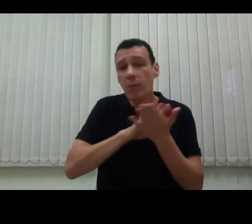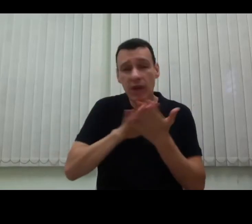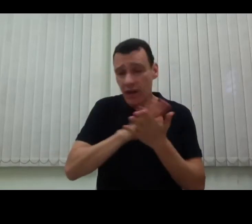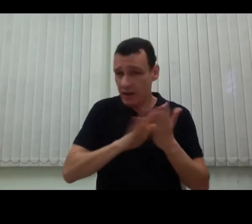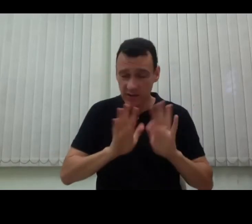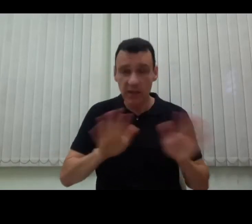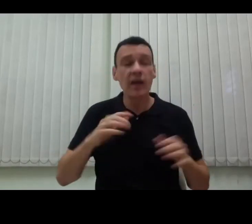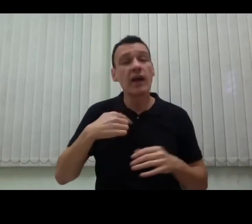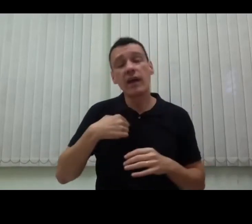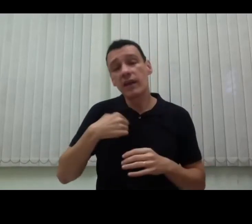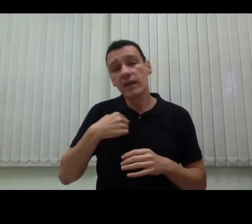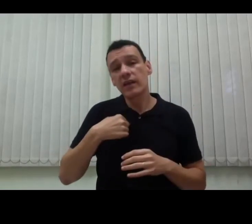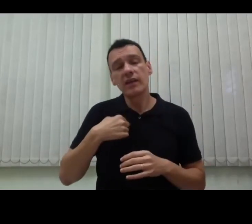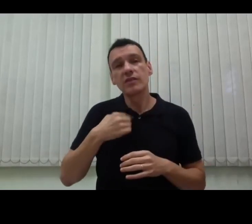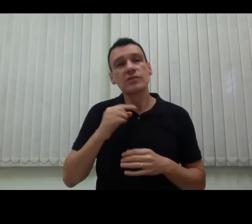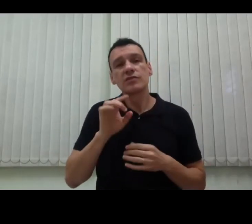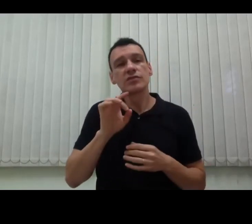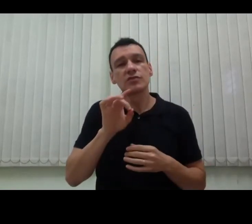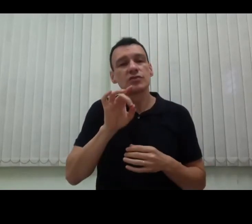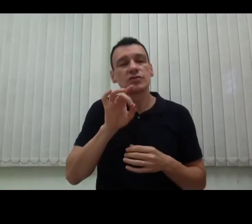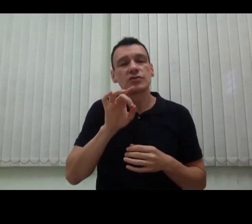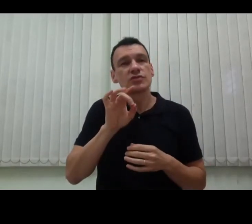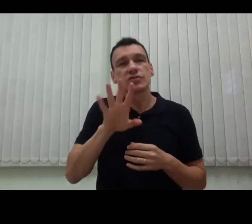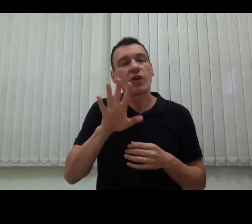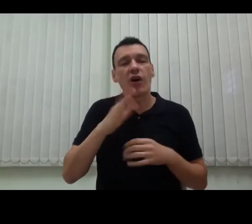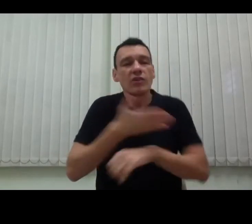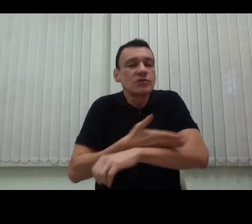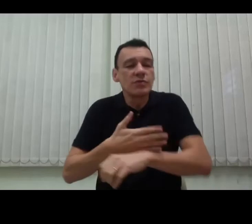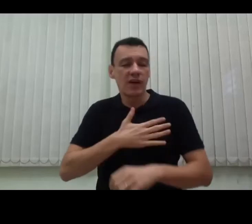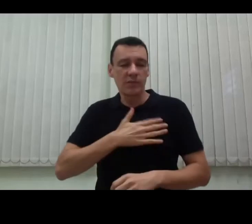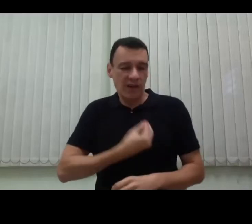menina, para uma jovem, para uma mulher negra, né?